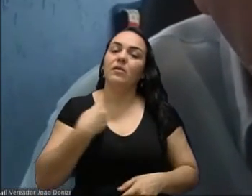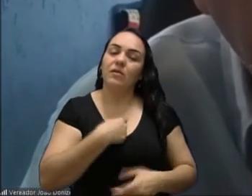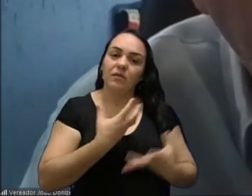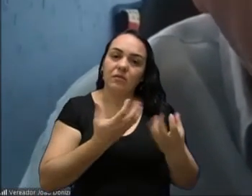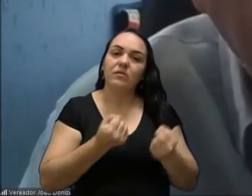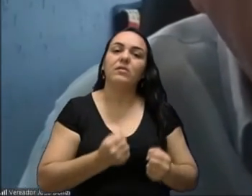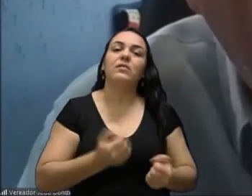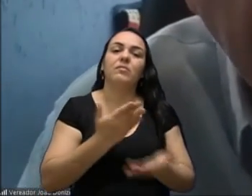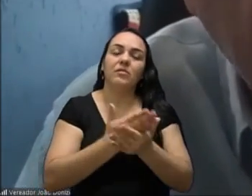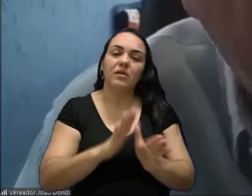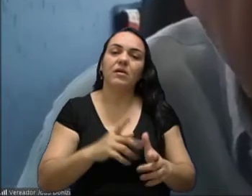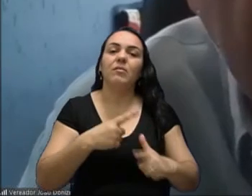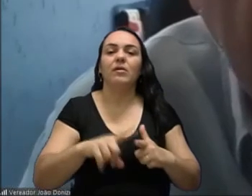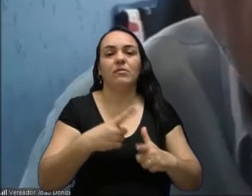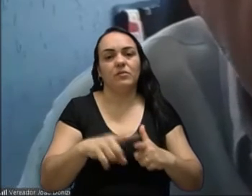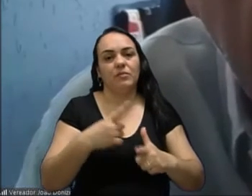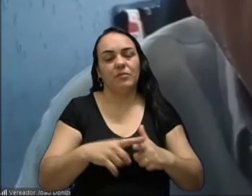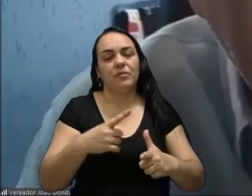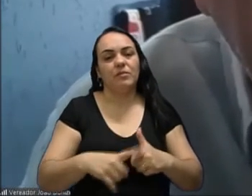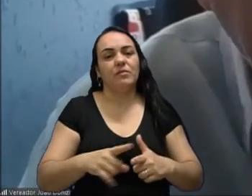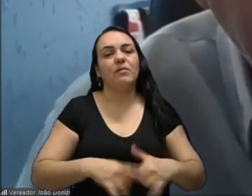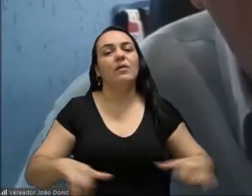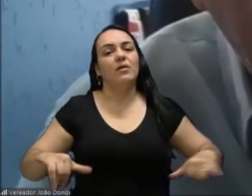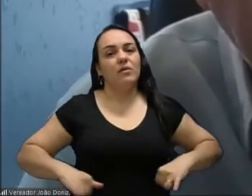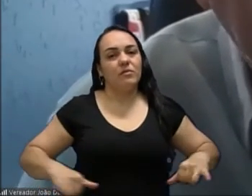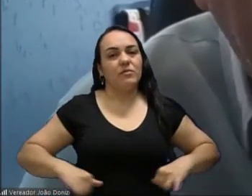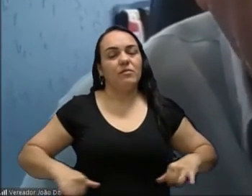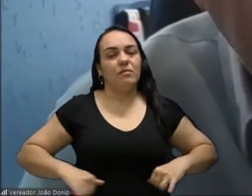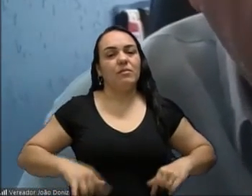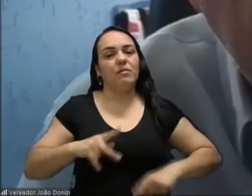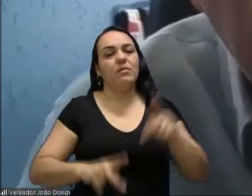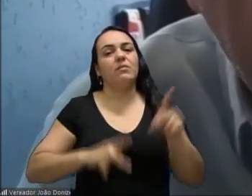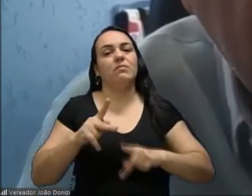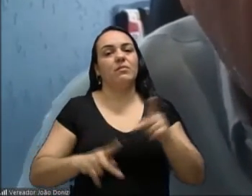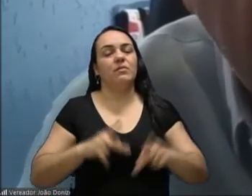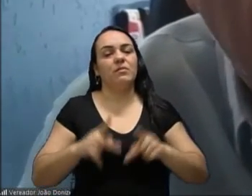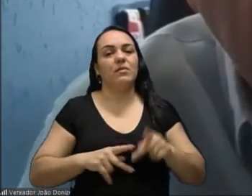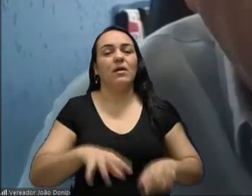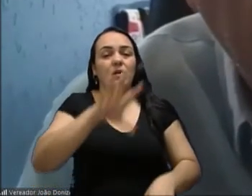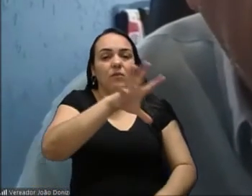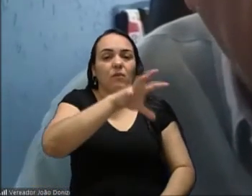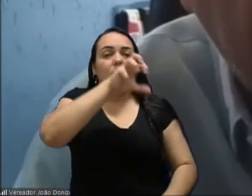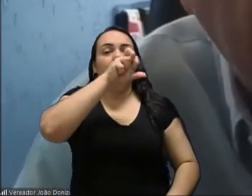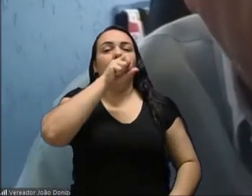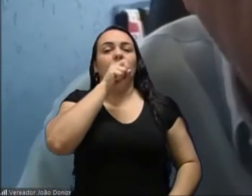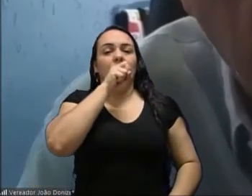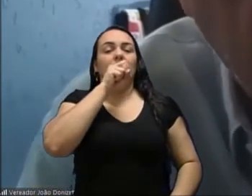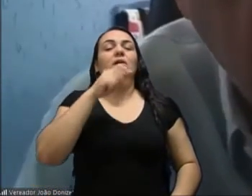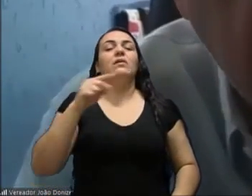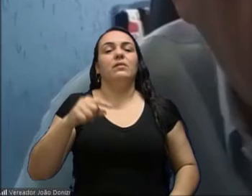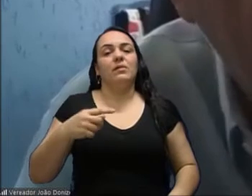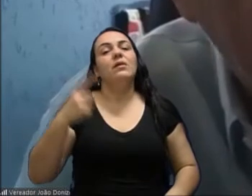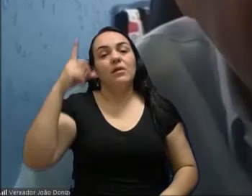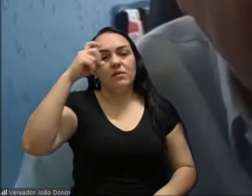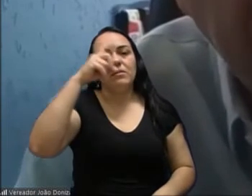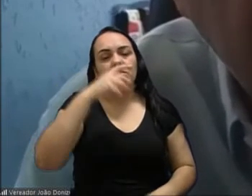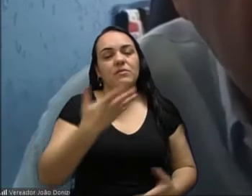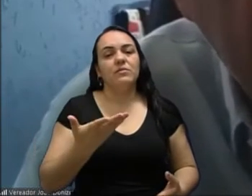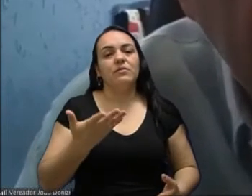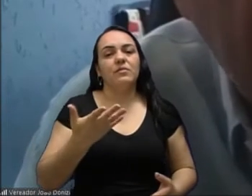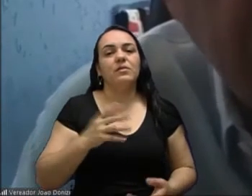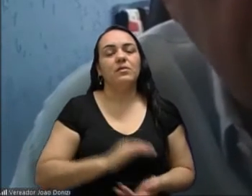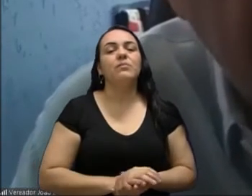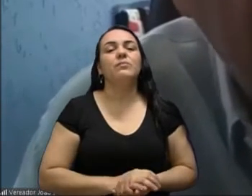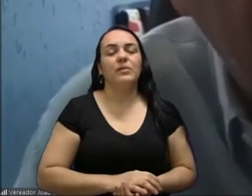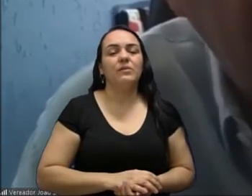no sentido de atenuar esse sofrimento principalmente na questão respiratória que a nossa comunidade aqui da região da zona do céu está